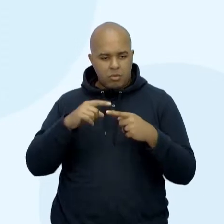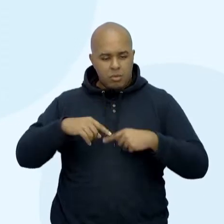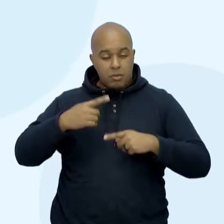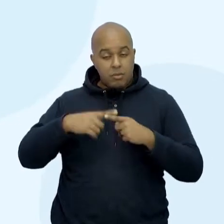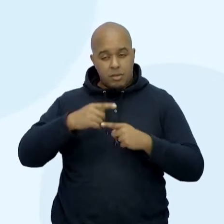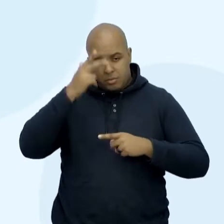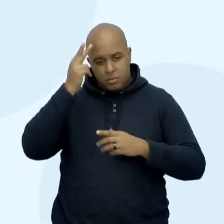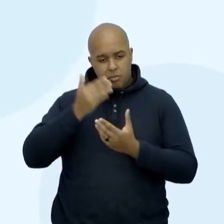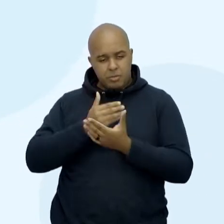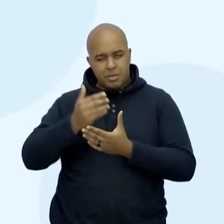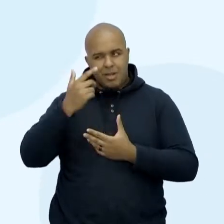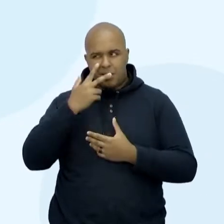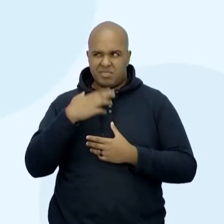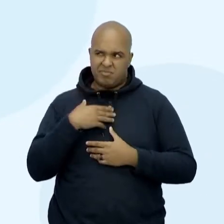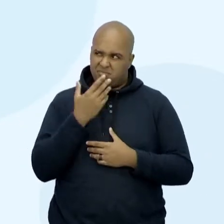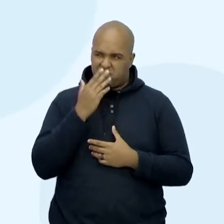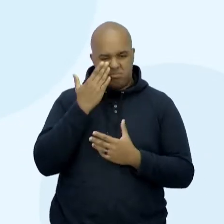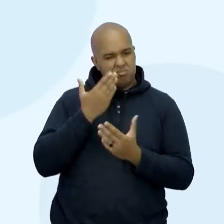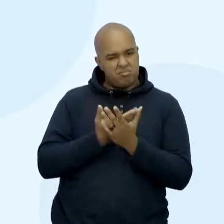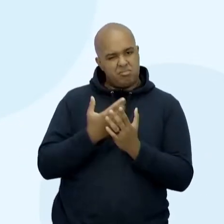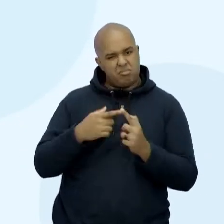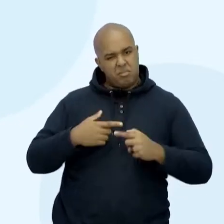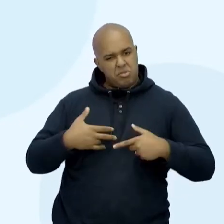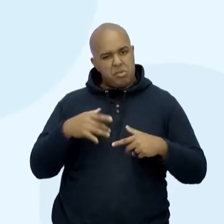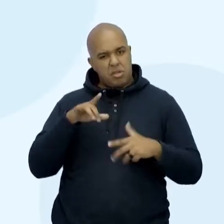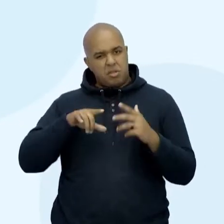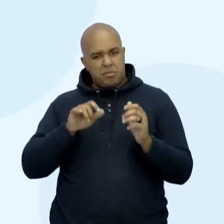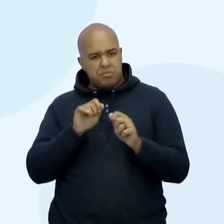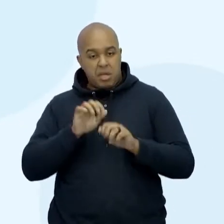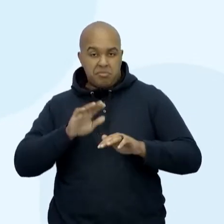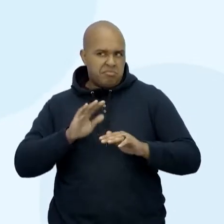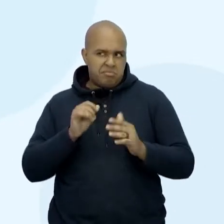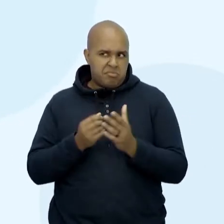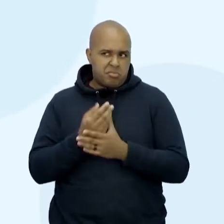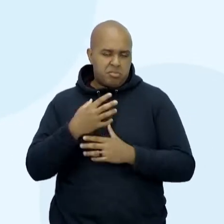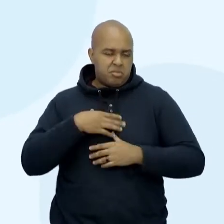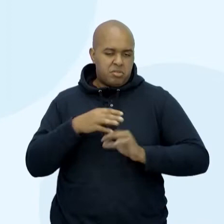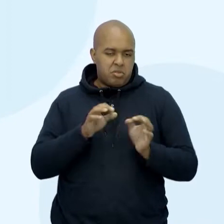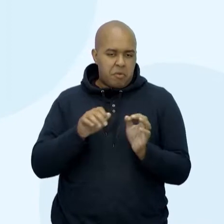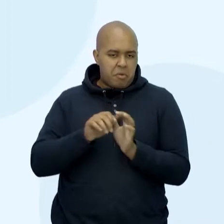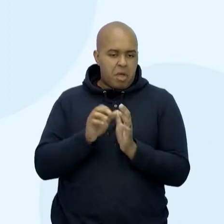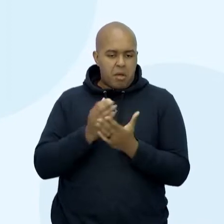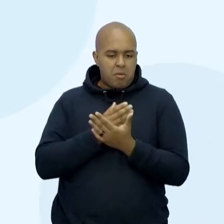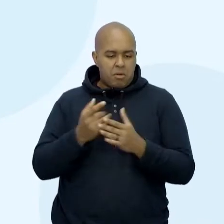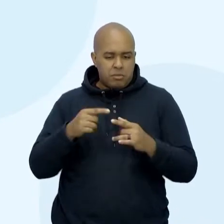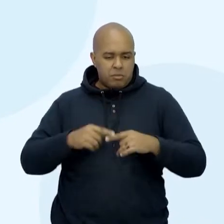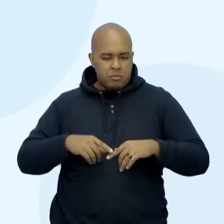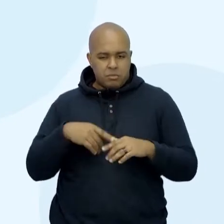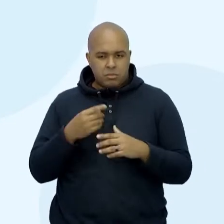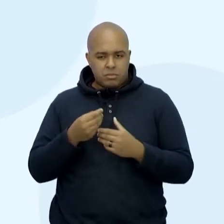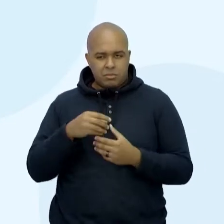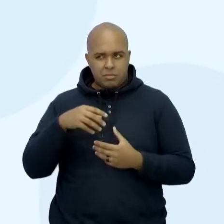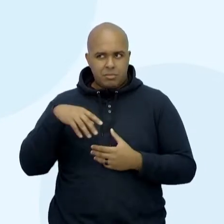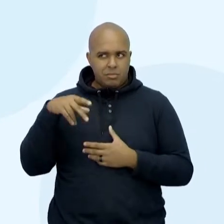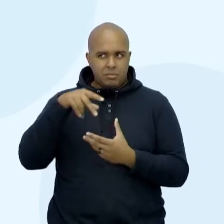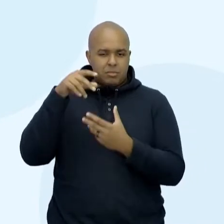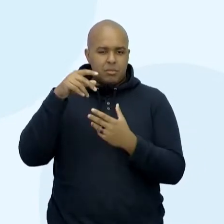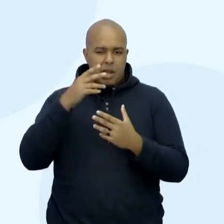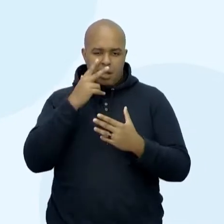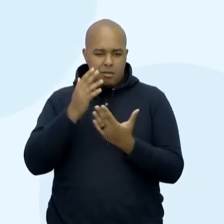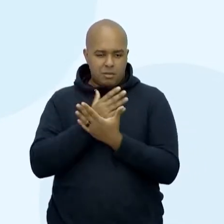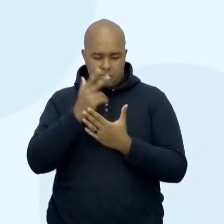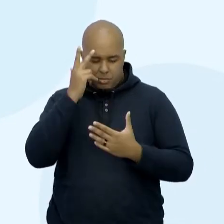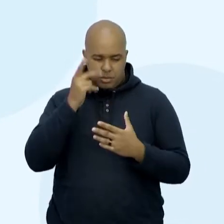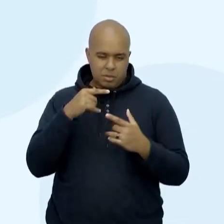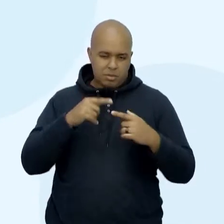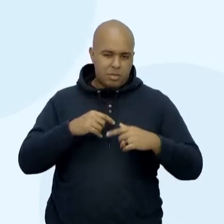as pessoas começaram a desconfiar aí que as coisas podem não ter sido só uma questão de espiritual, né? Porque